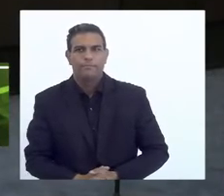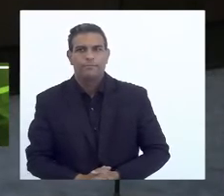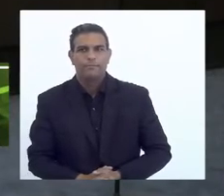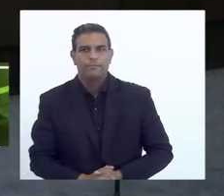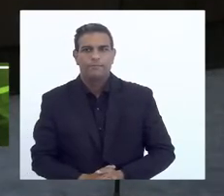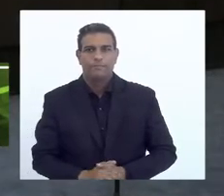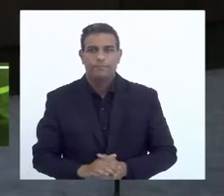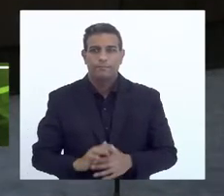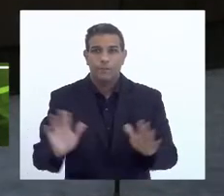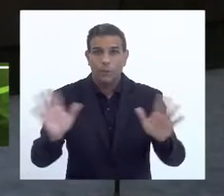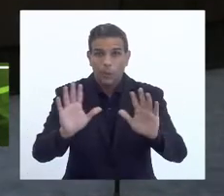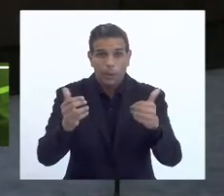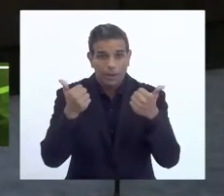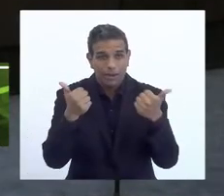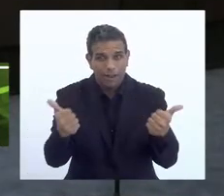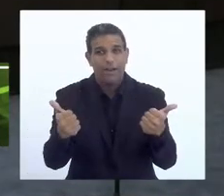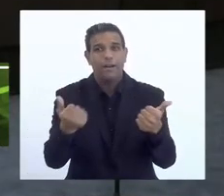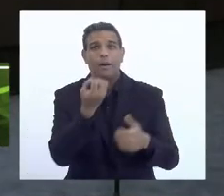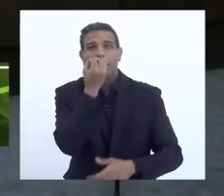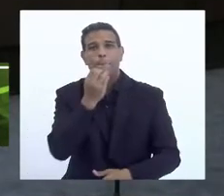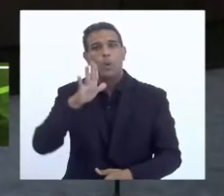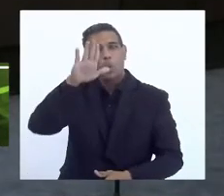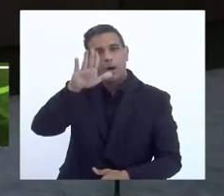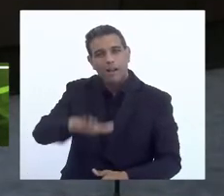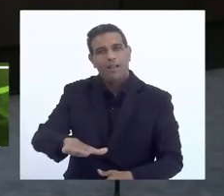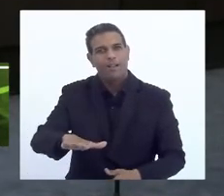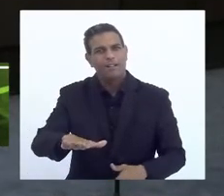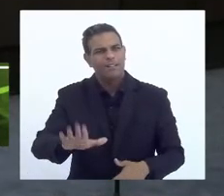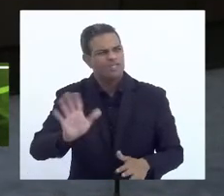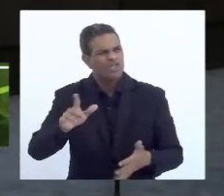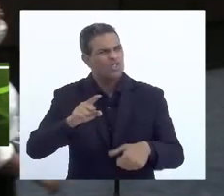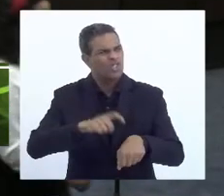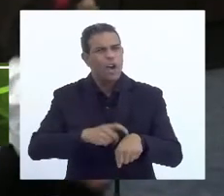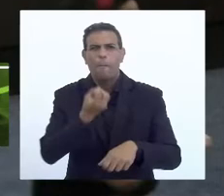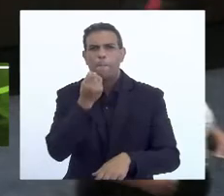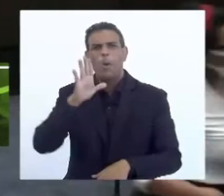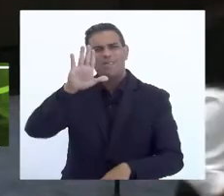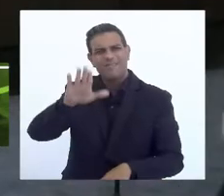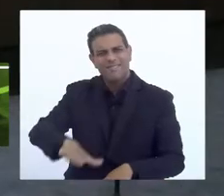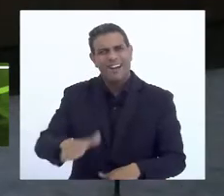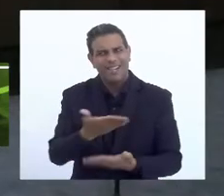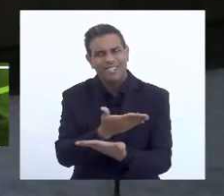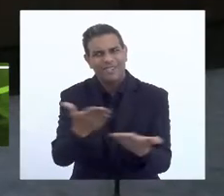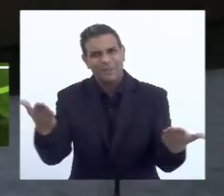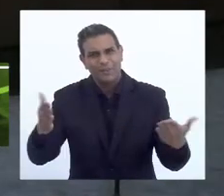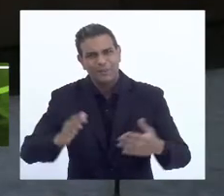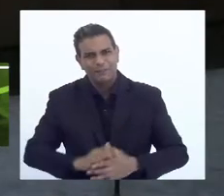Olá, gente. Boa tarde. Boa tarde já, né? Boa tarde, né?